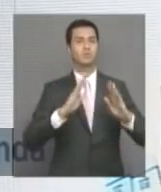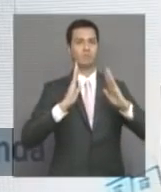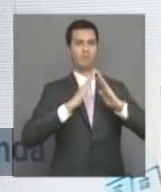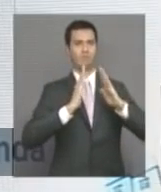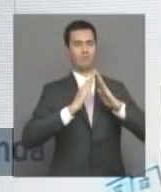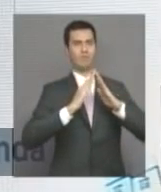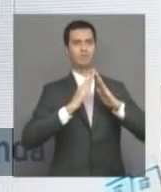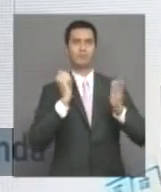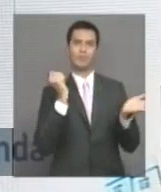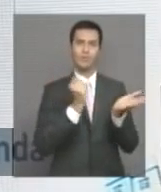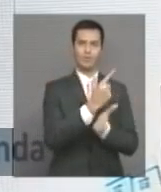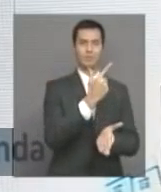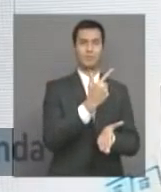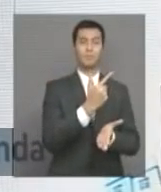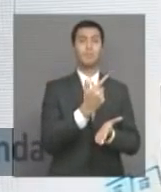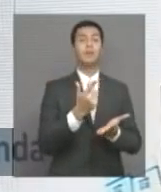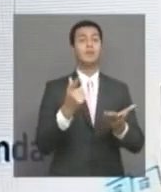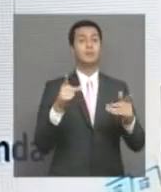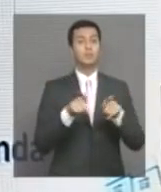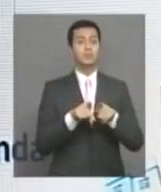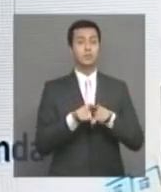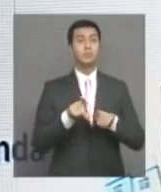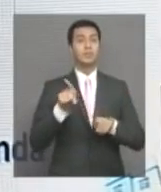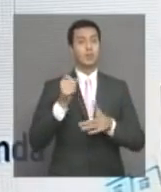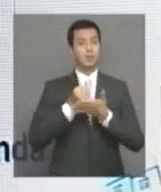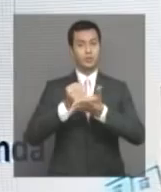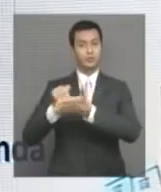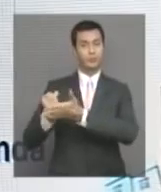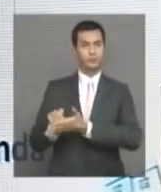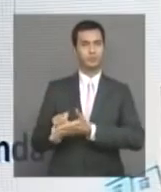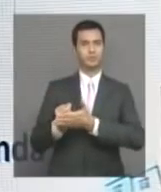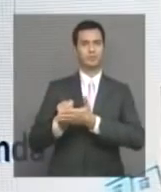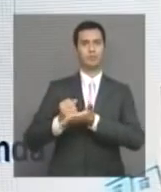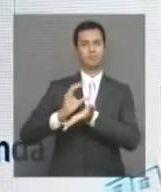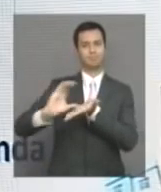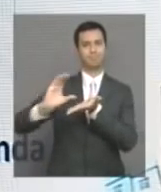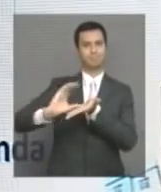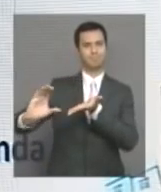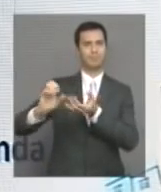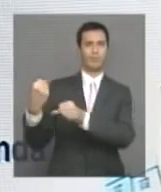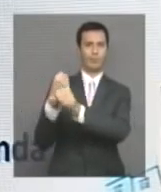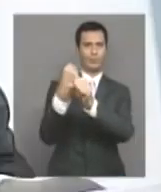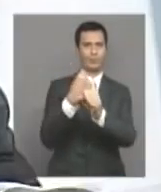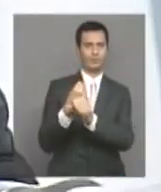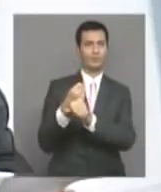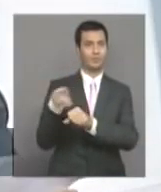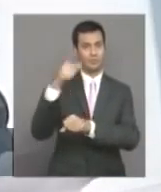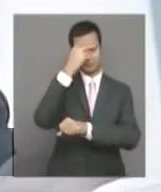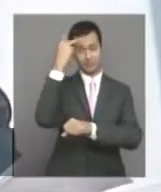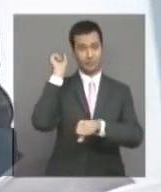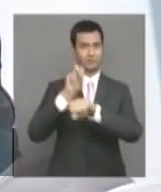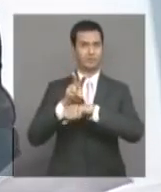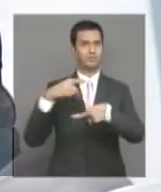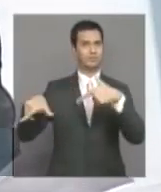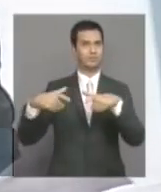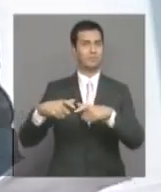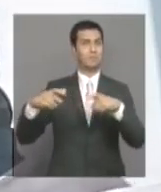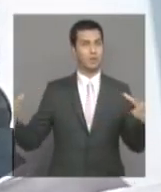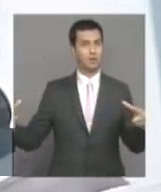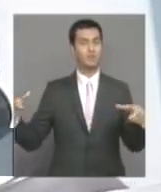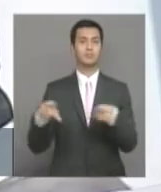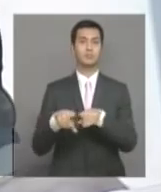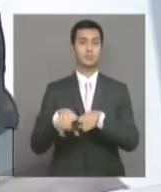renda por meio do aumento de investimento na construção civil. Como consequência, levou a ofertar maior